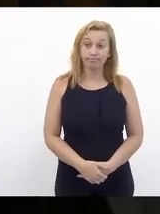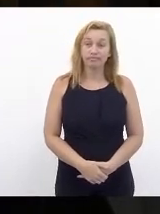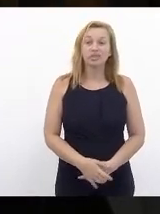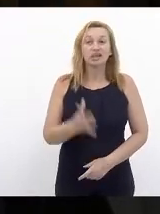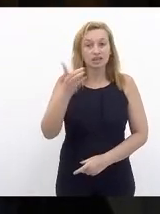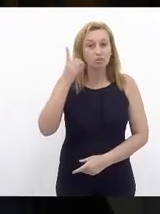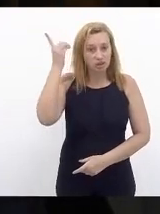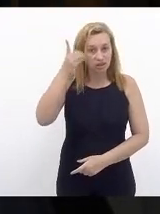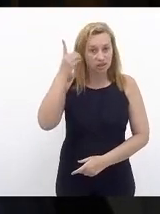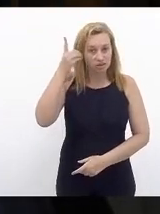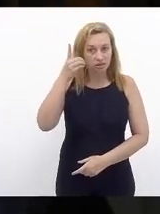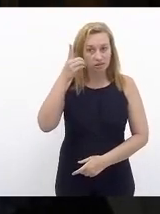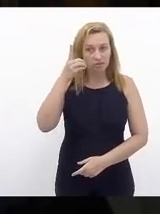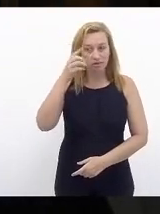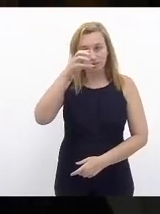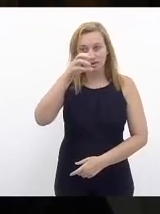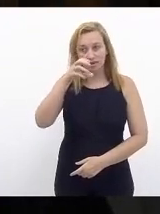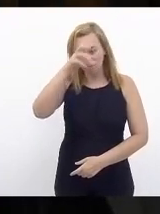Deputada Tia Ju,